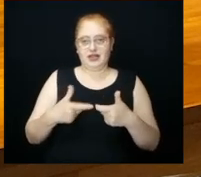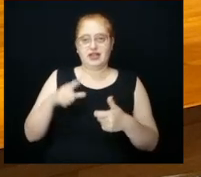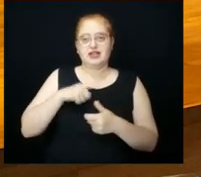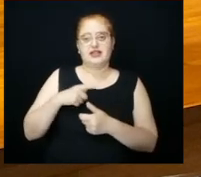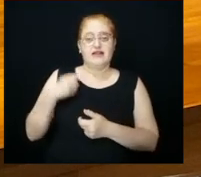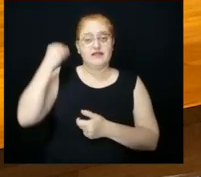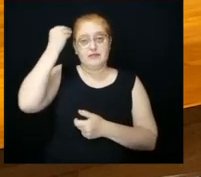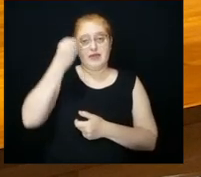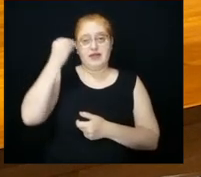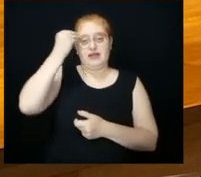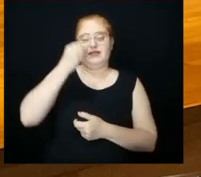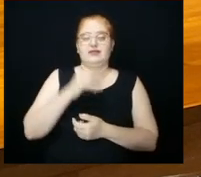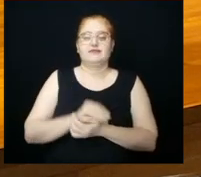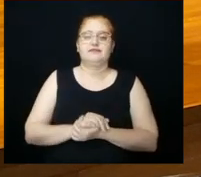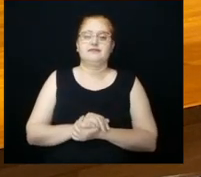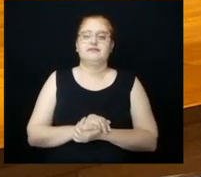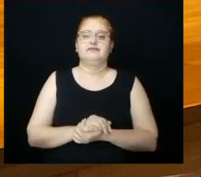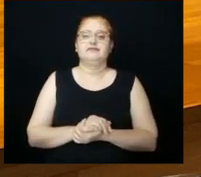isso.